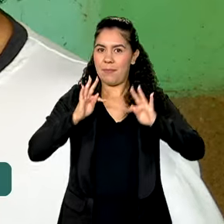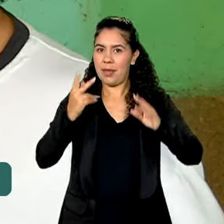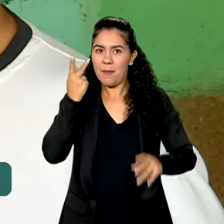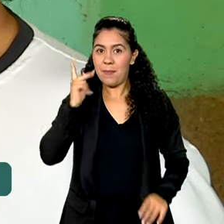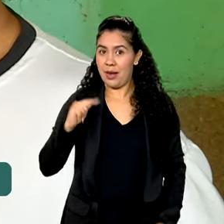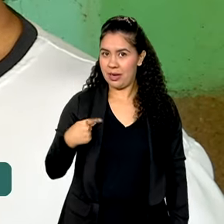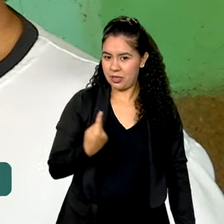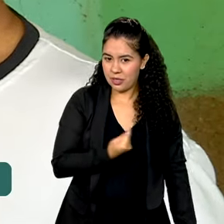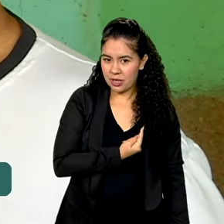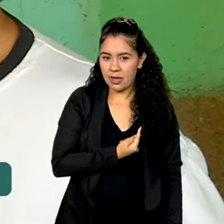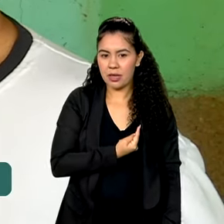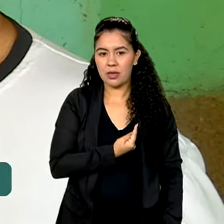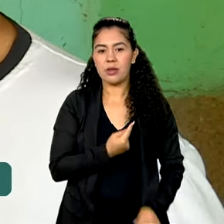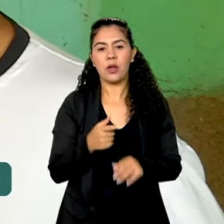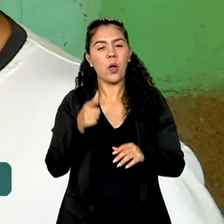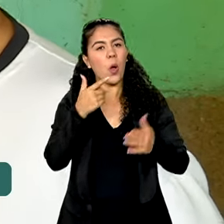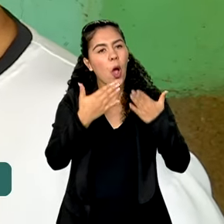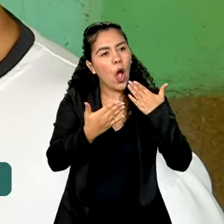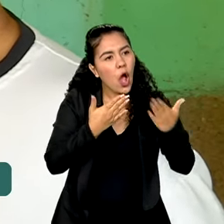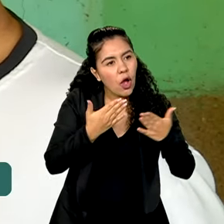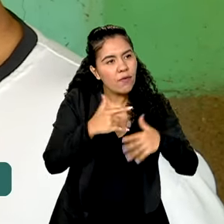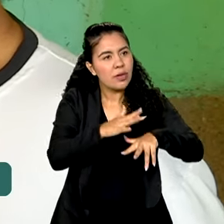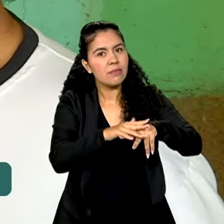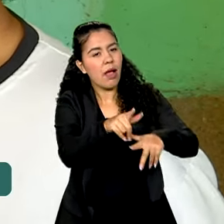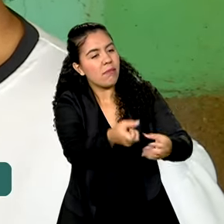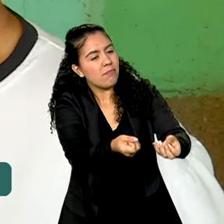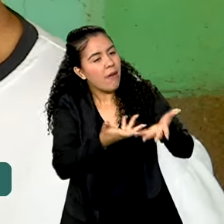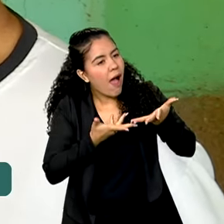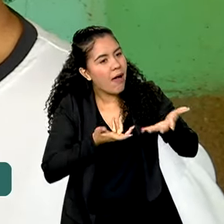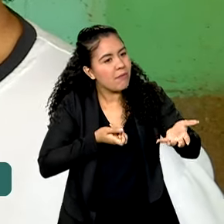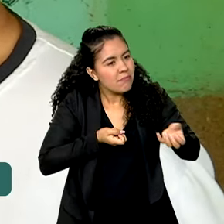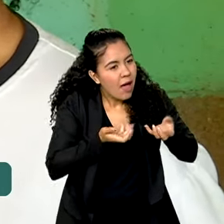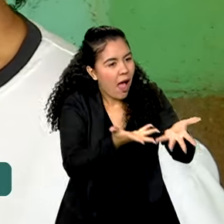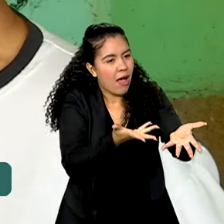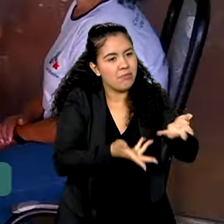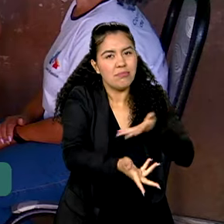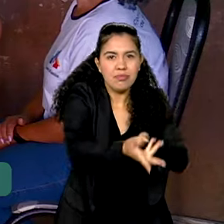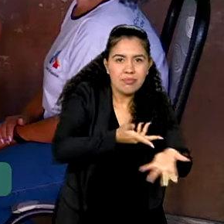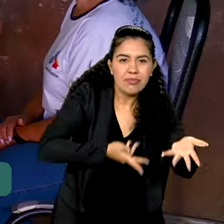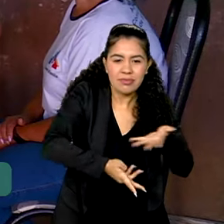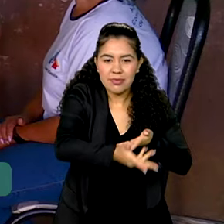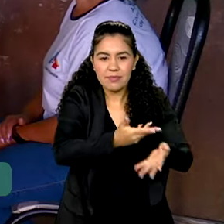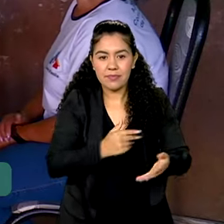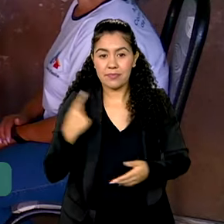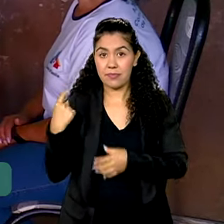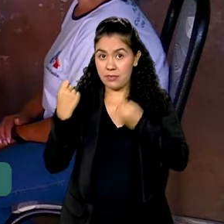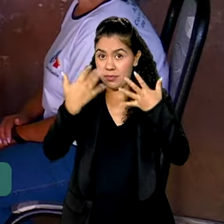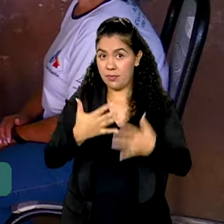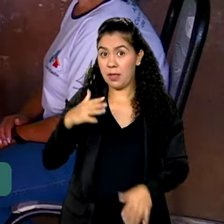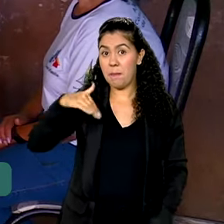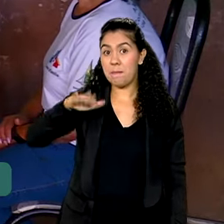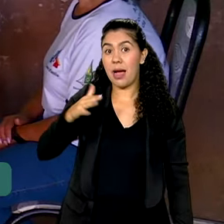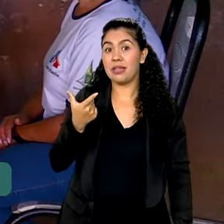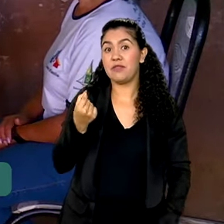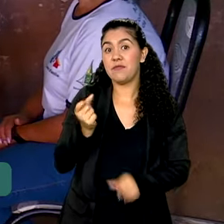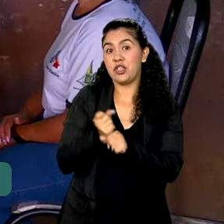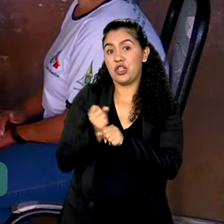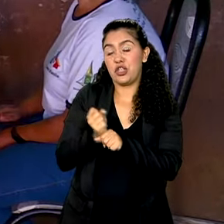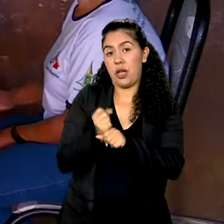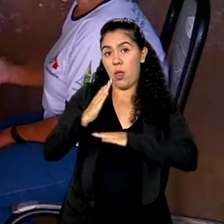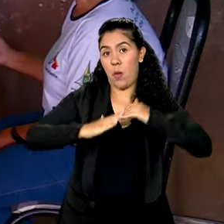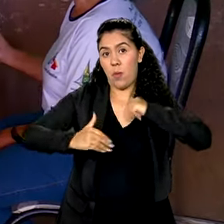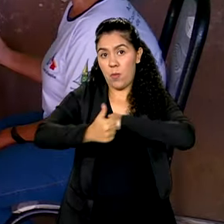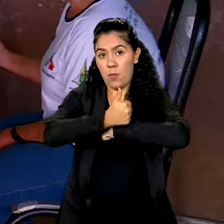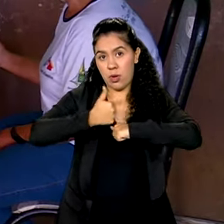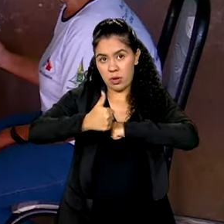entendeu? Que a gente conversa com o paciente, ele desabafa com a gente e a gente desabafa com ele também. A mais mais de 20 anos, os agentes